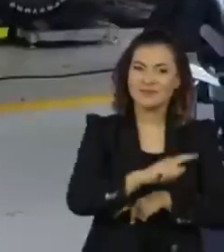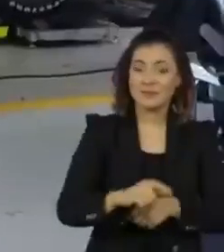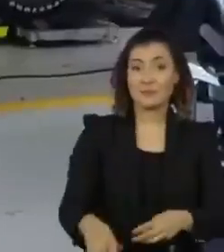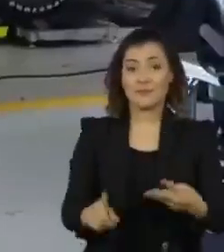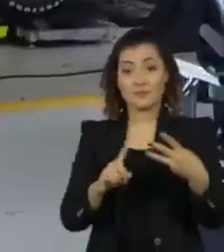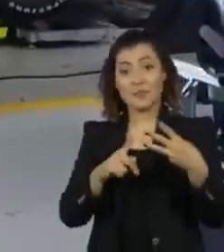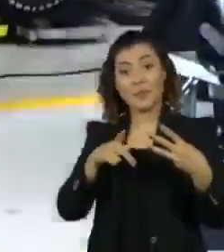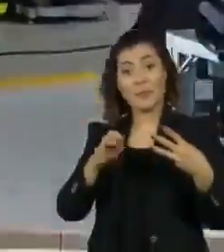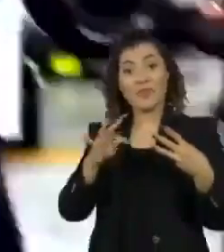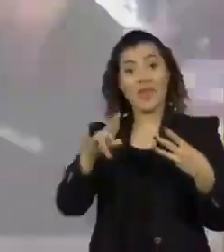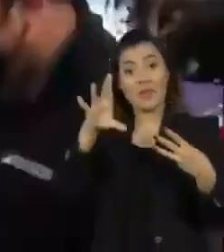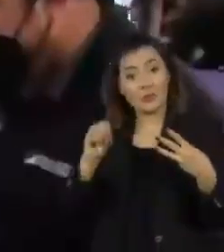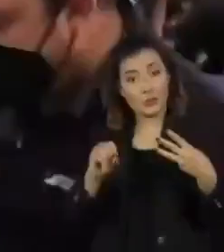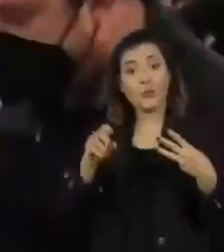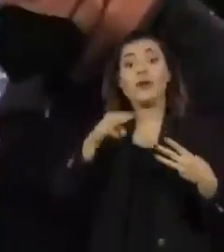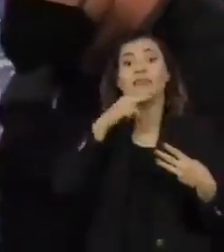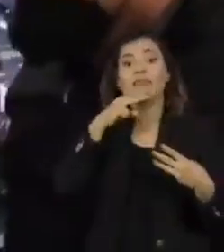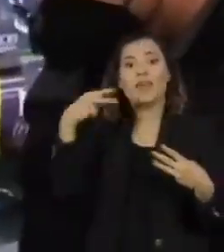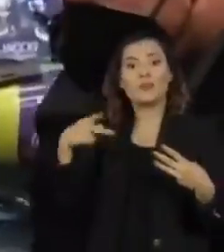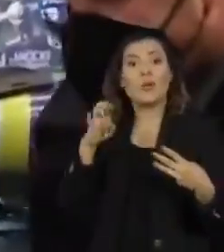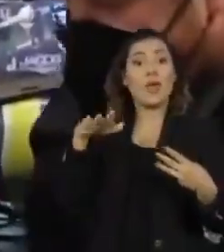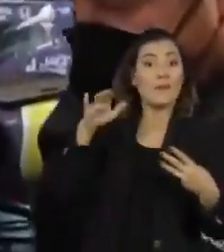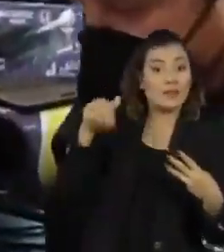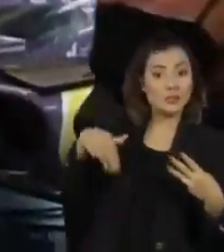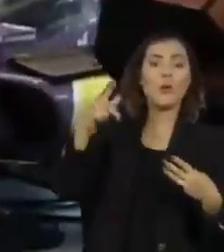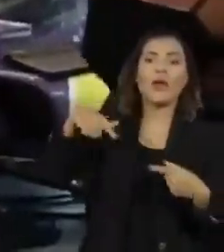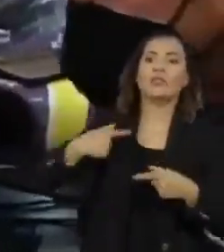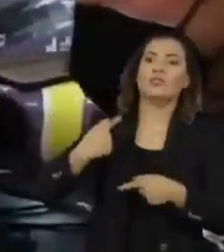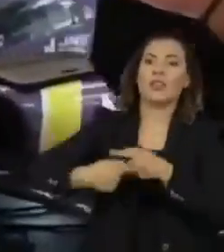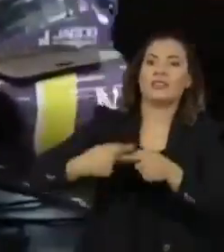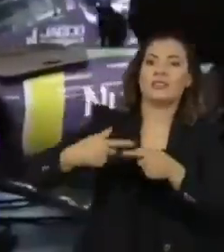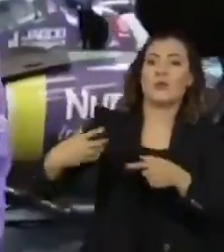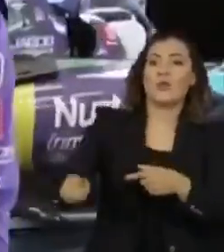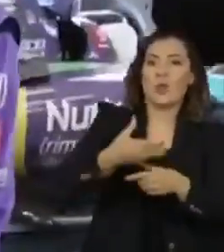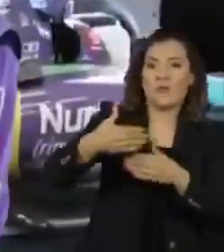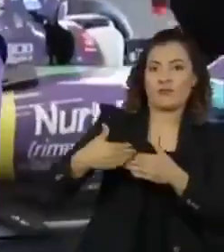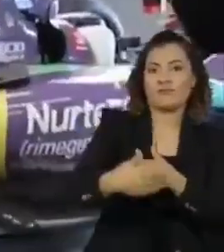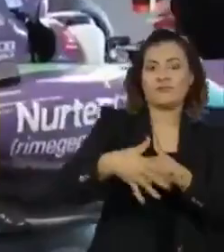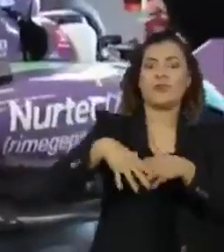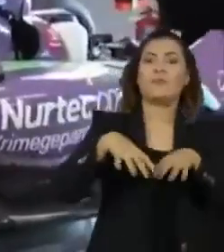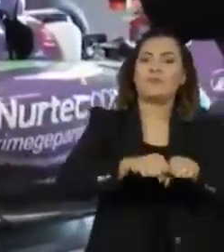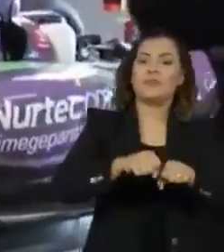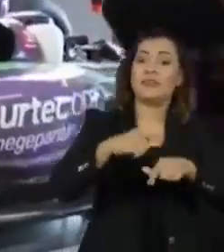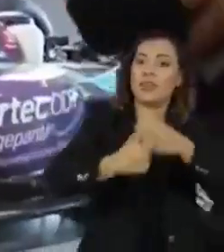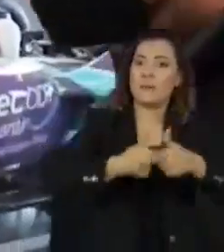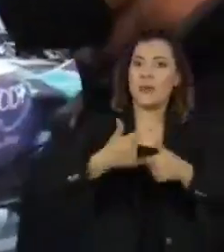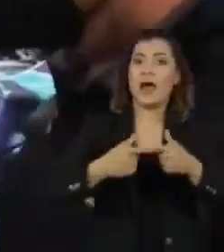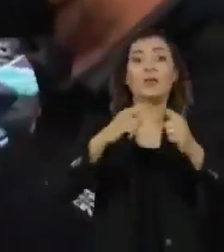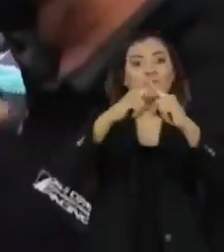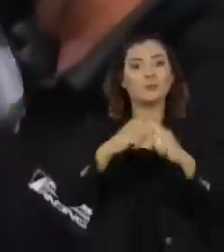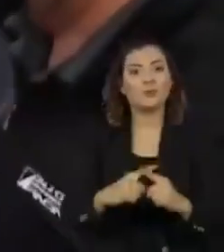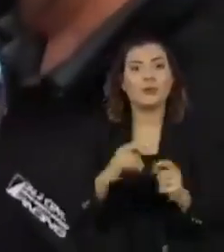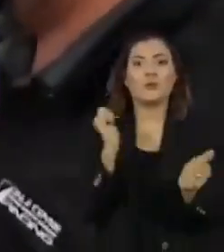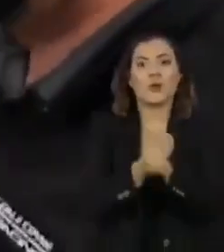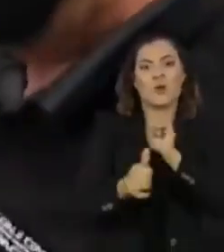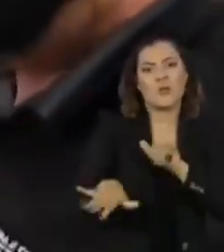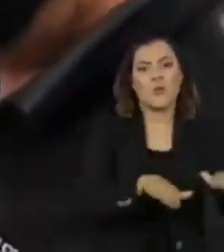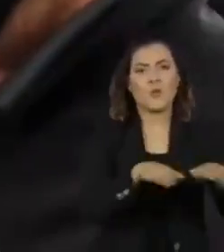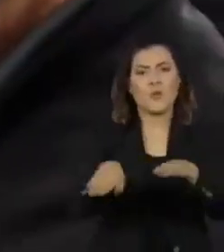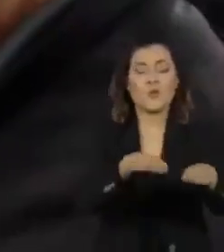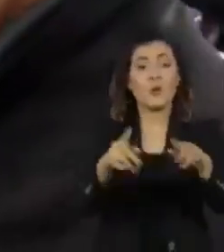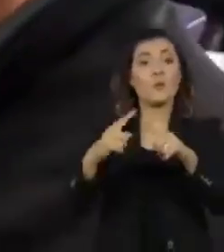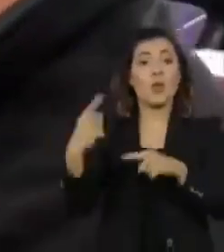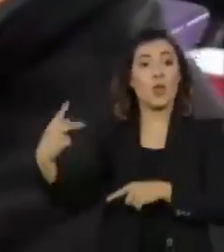E Pietro Fittipaldi, neto de Emerson e nova geração do automobilismo brasileiro. Dividido entre a Indy e a Fórmula 1, Pietro não